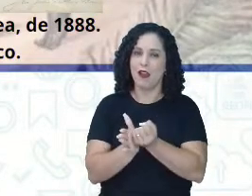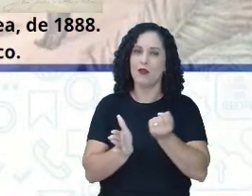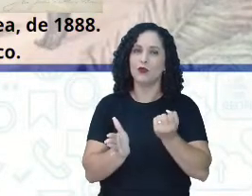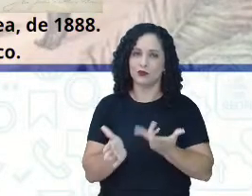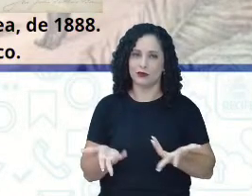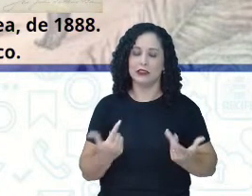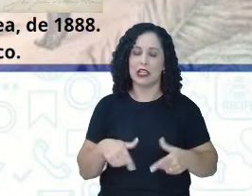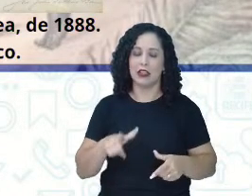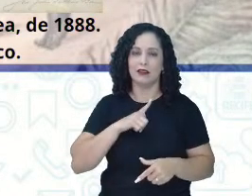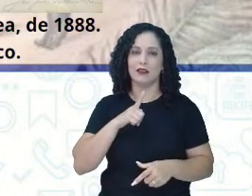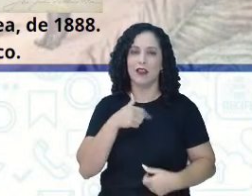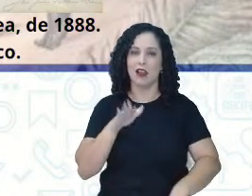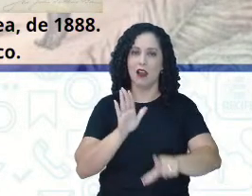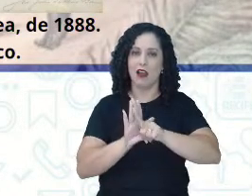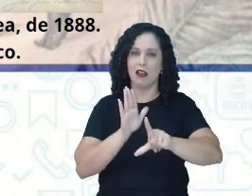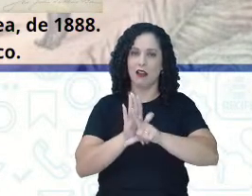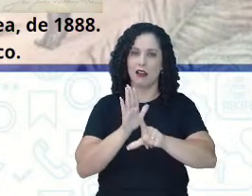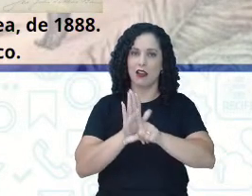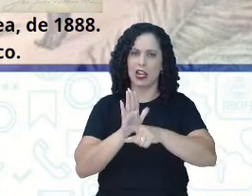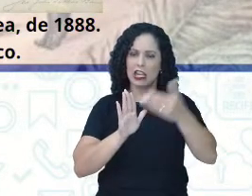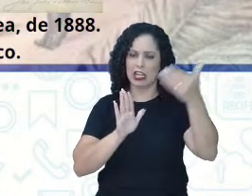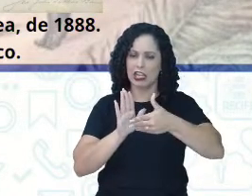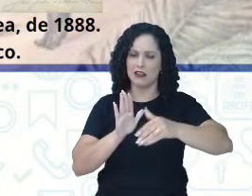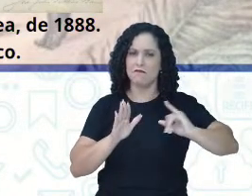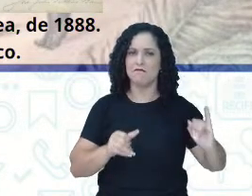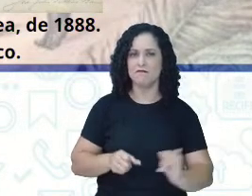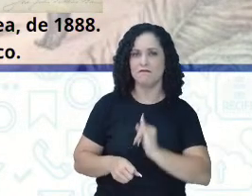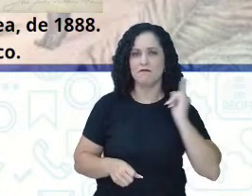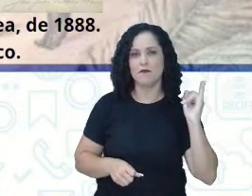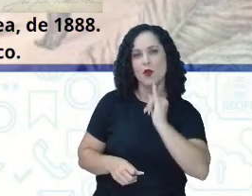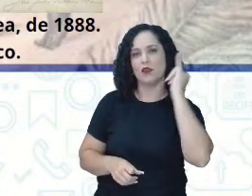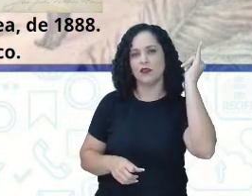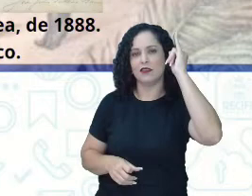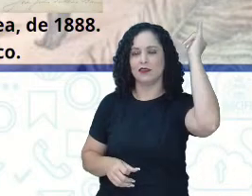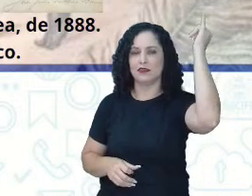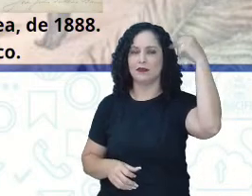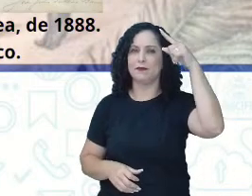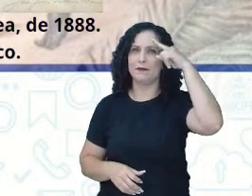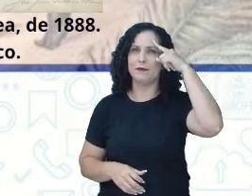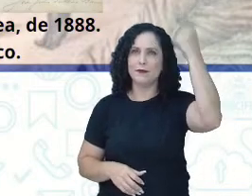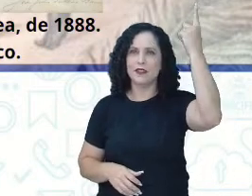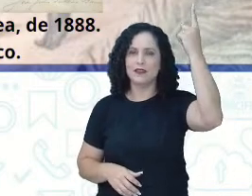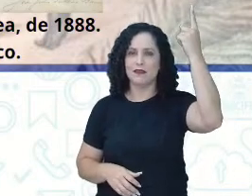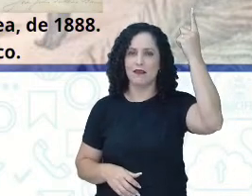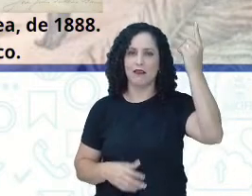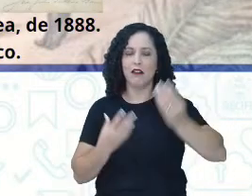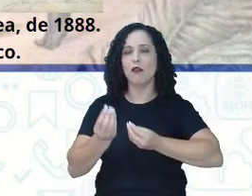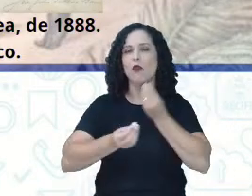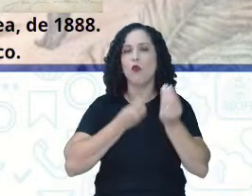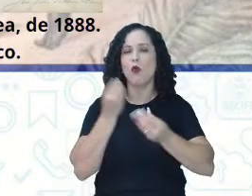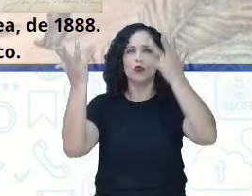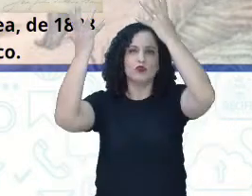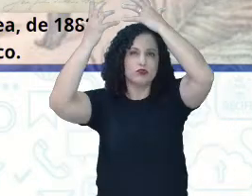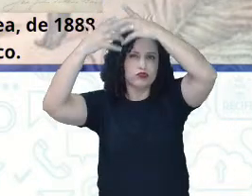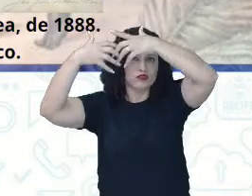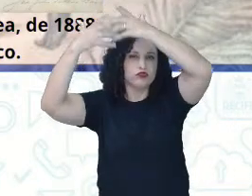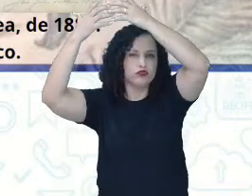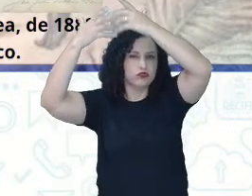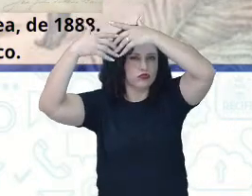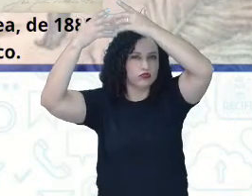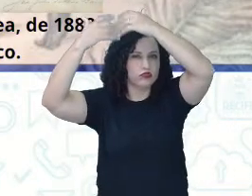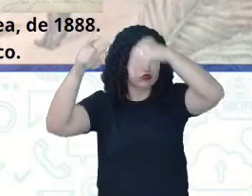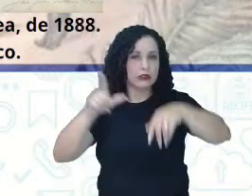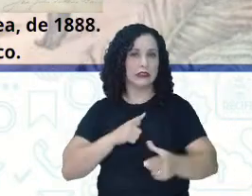afinal de contas, a lei ela é tão importante para a gente poder pensar, né, ou seja, a partir dali existe um